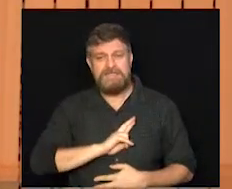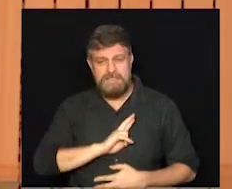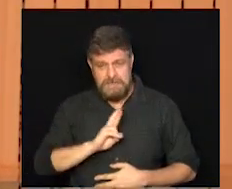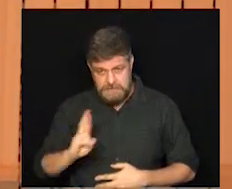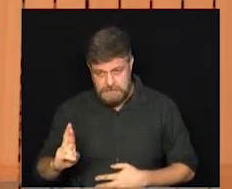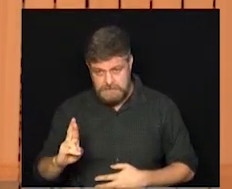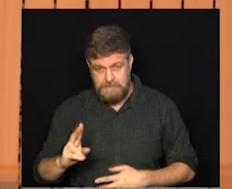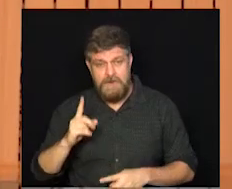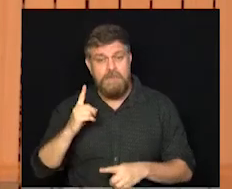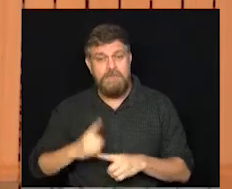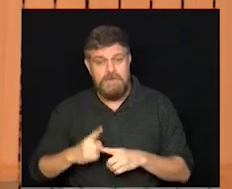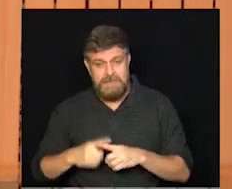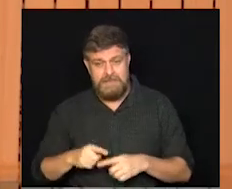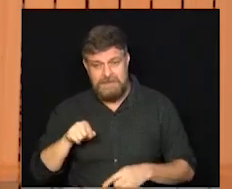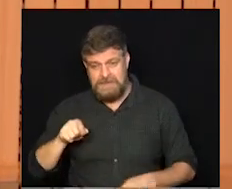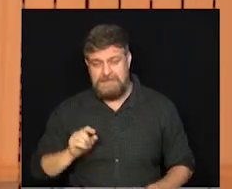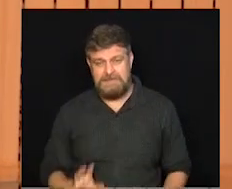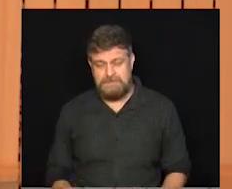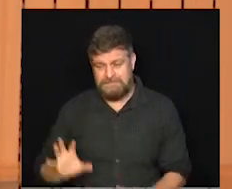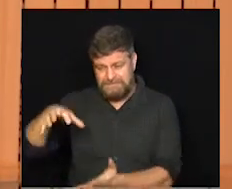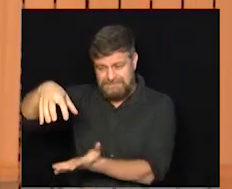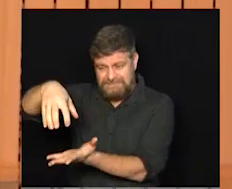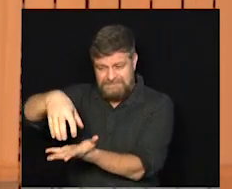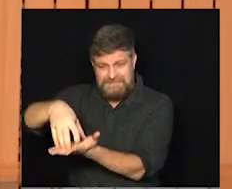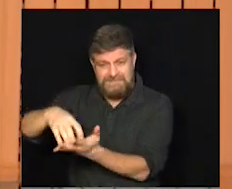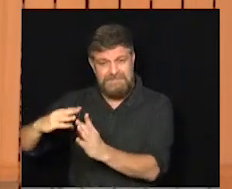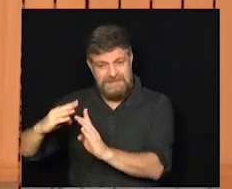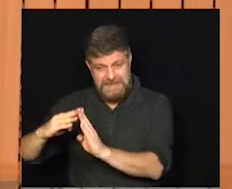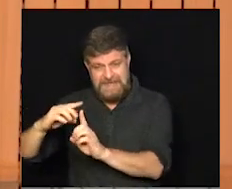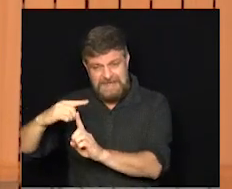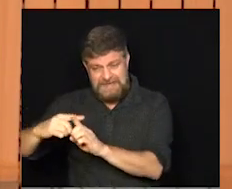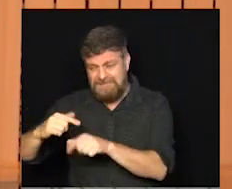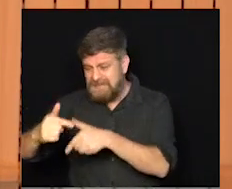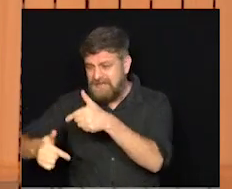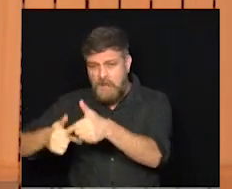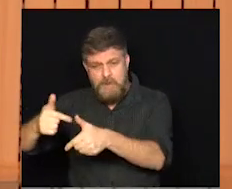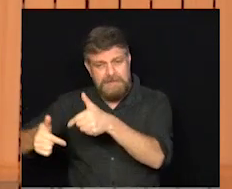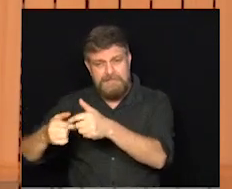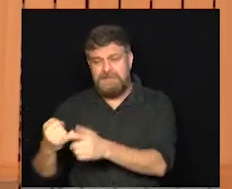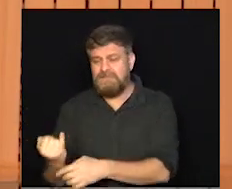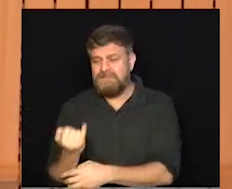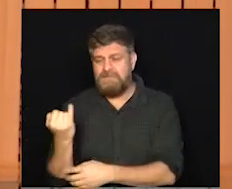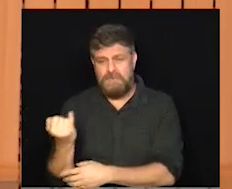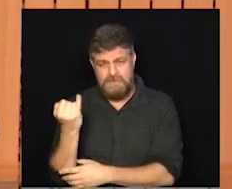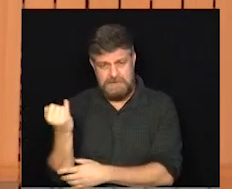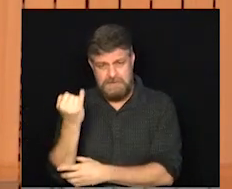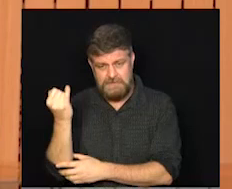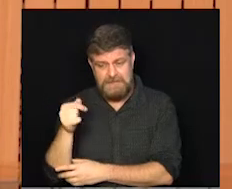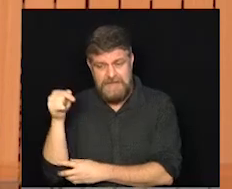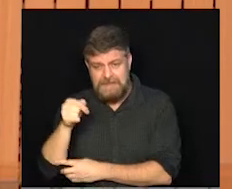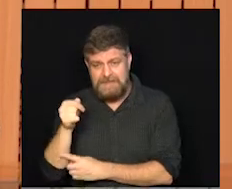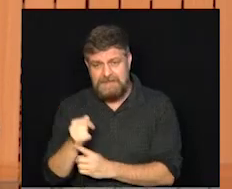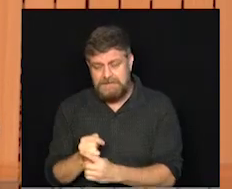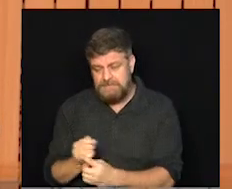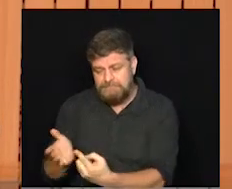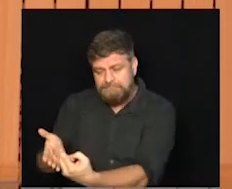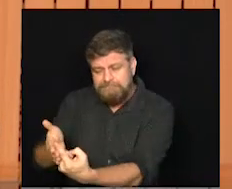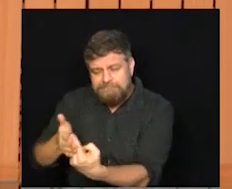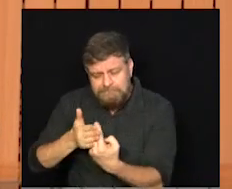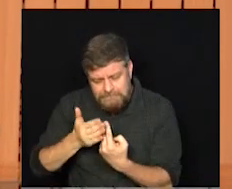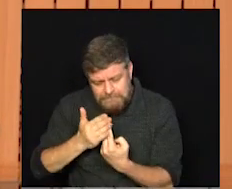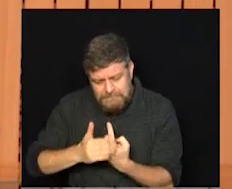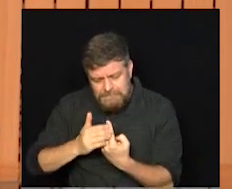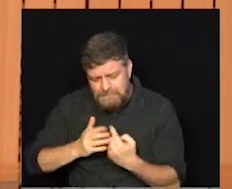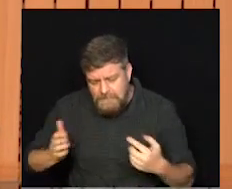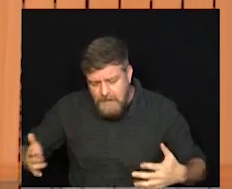estão presentes no território, as igrejas desenvolvem um trabalho muito importante de acolhida, de dar esperança